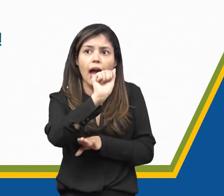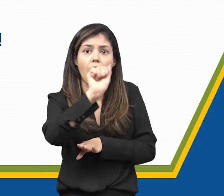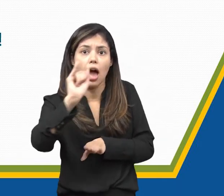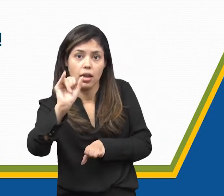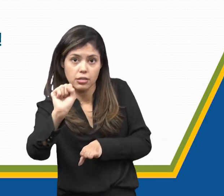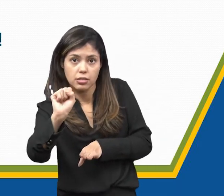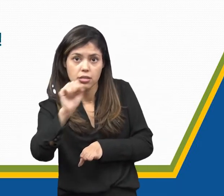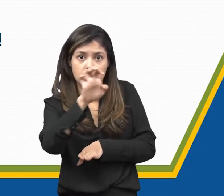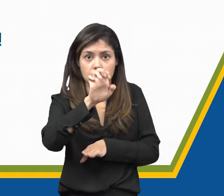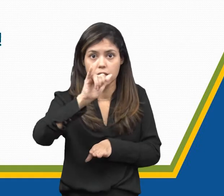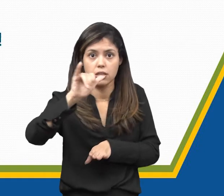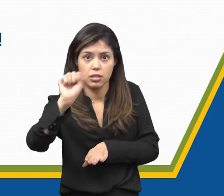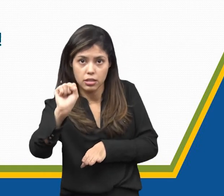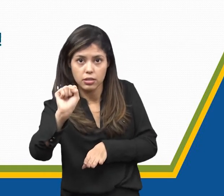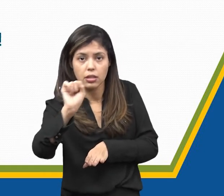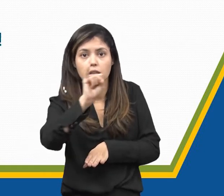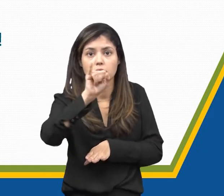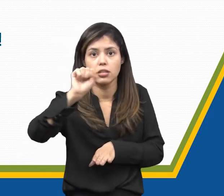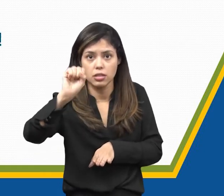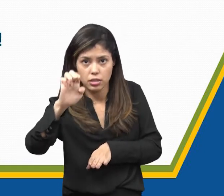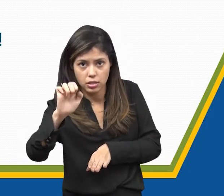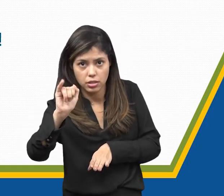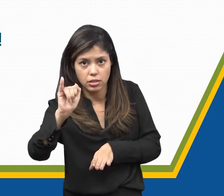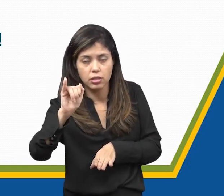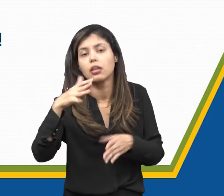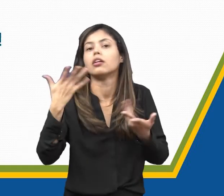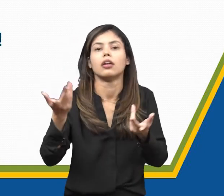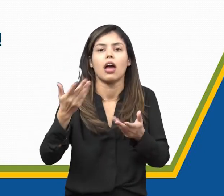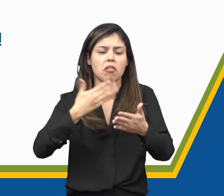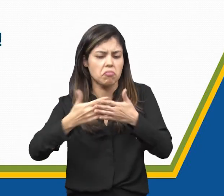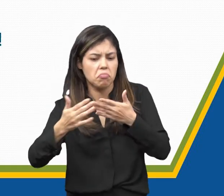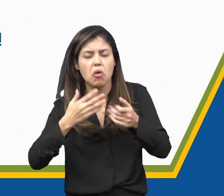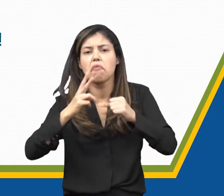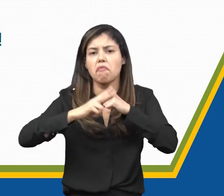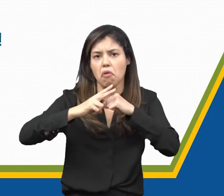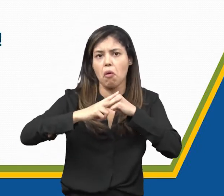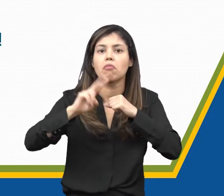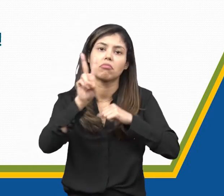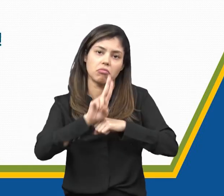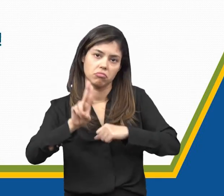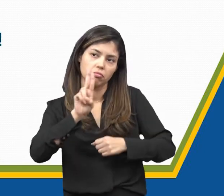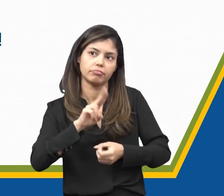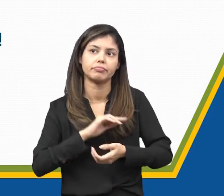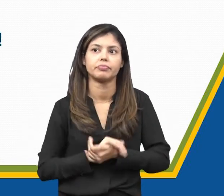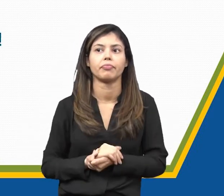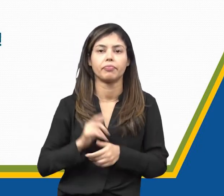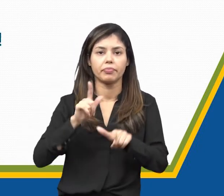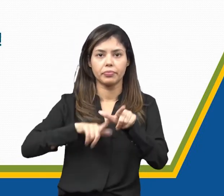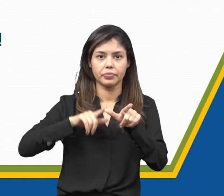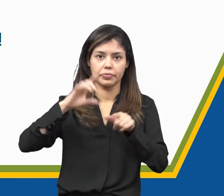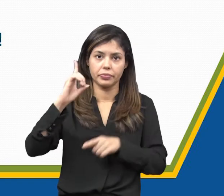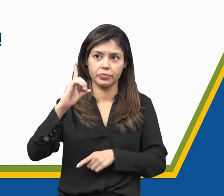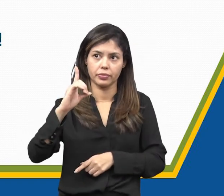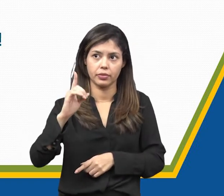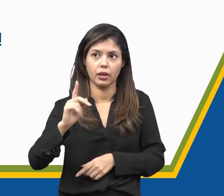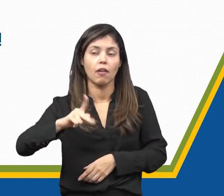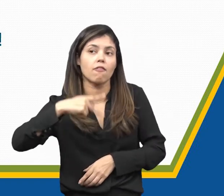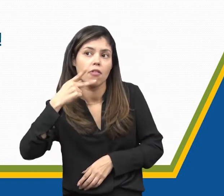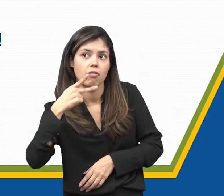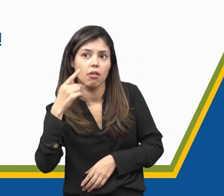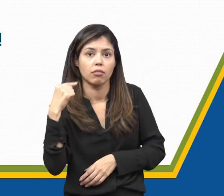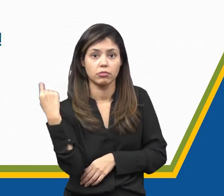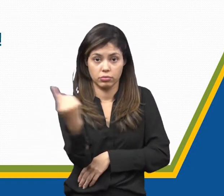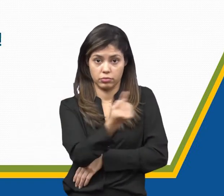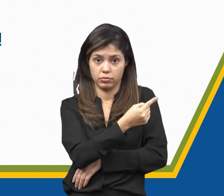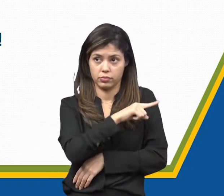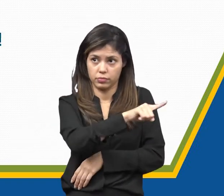ais, eis, is. Depende de qual verbo a gente vai estar conjugando. Letra D. Hablar